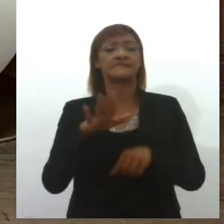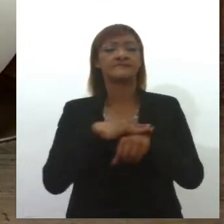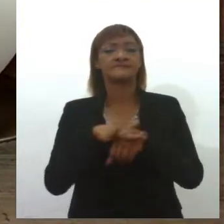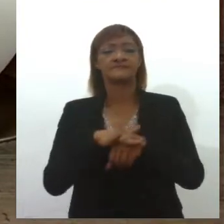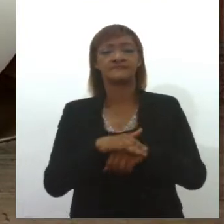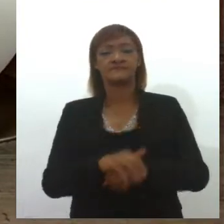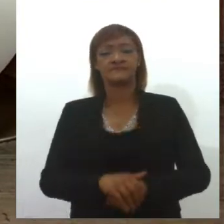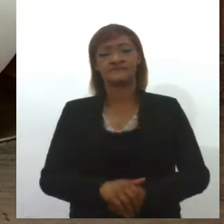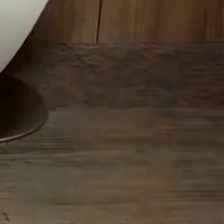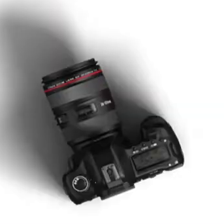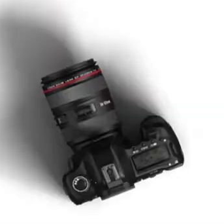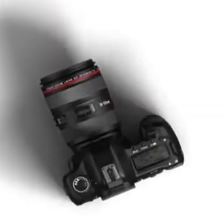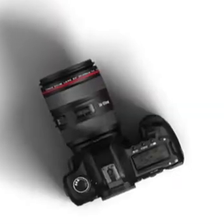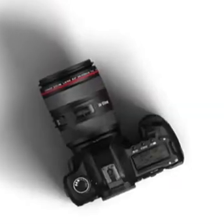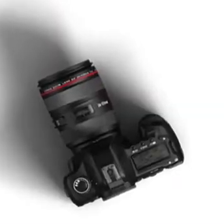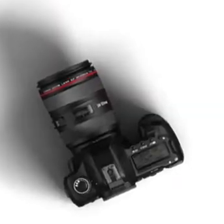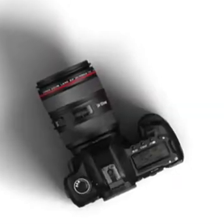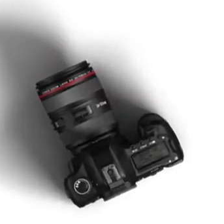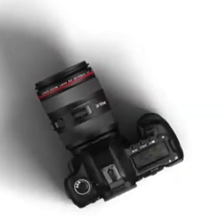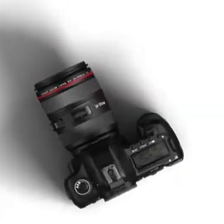já.